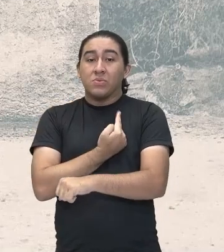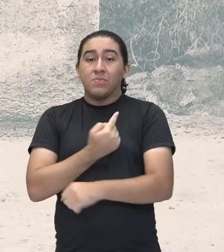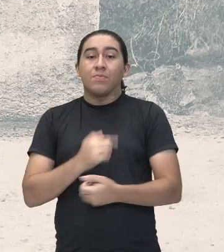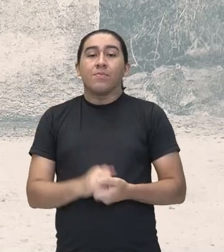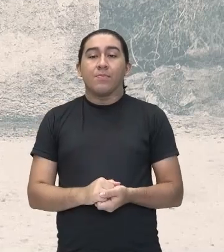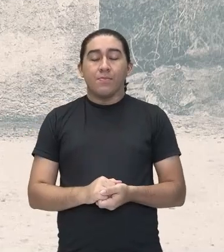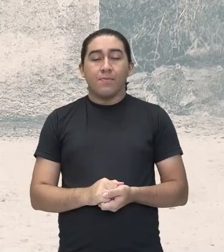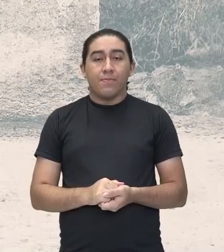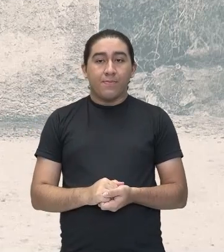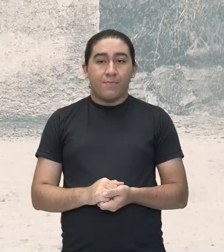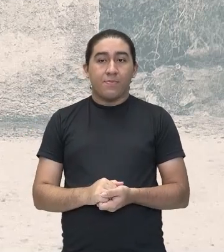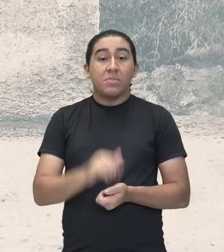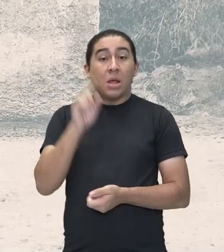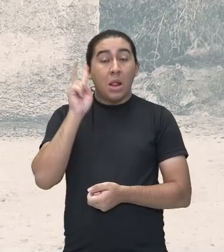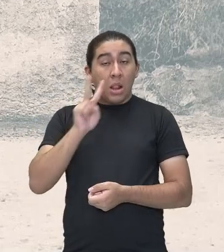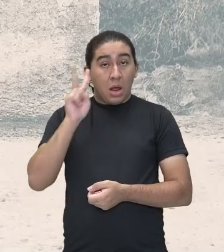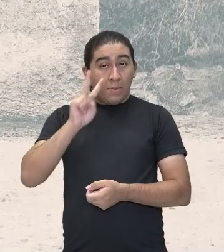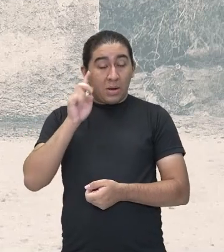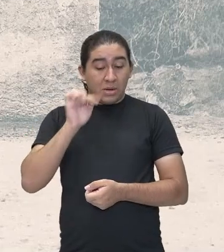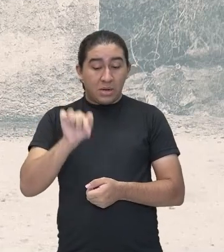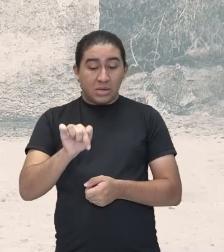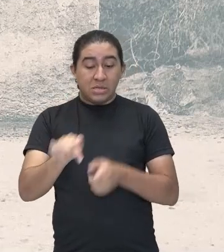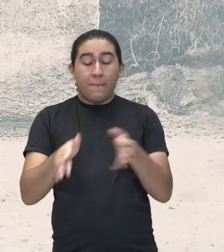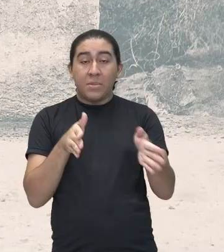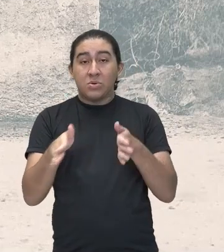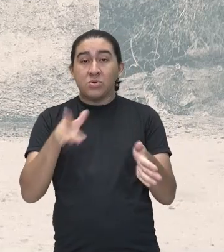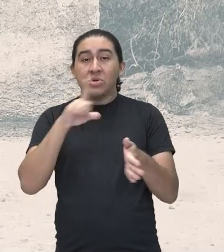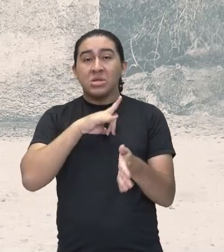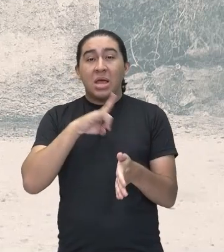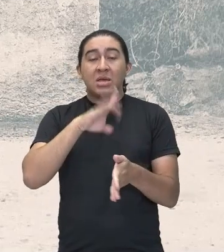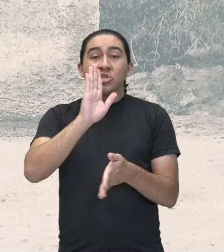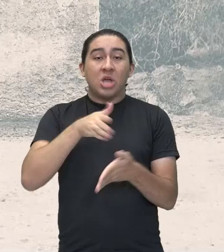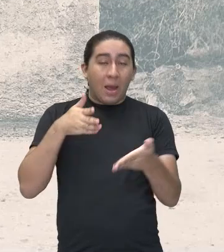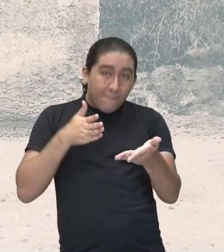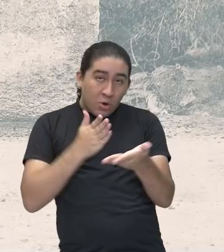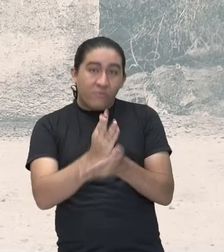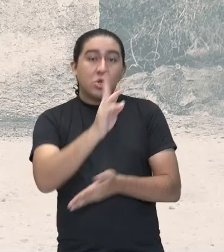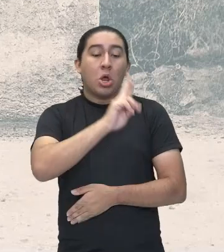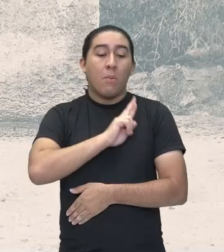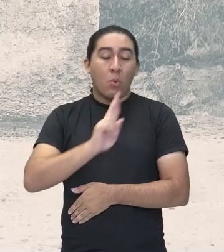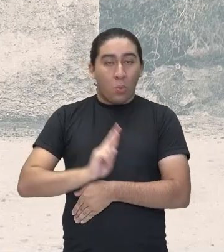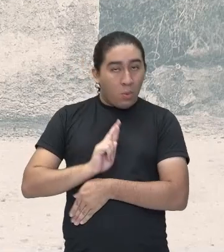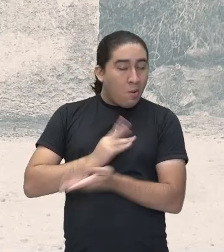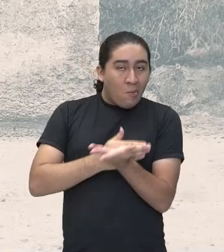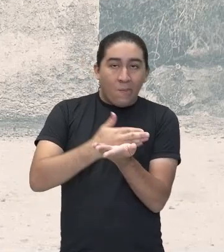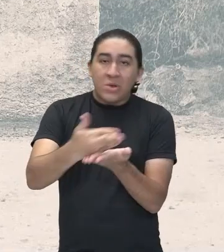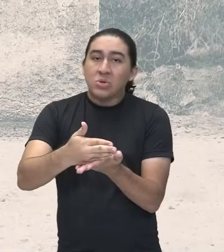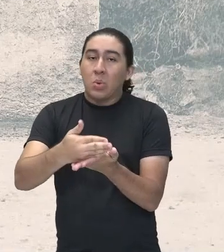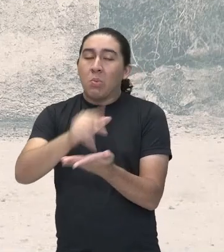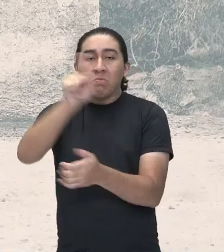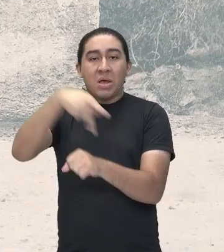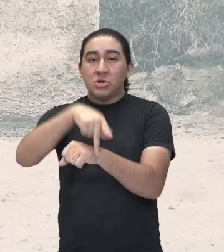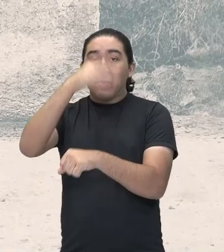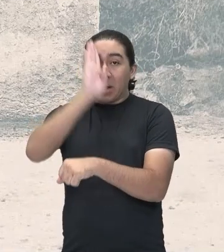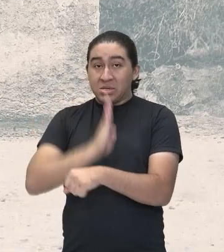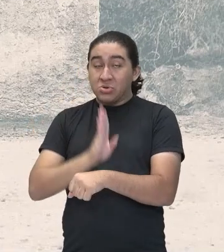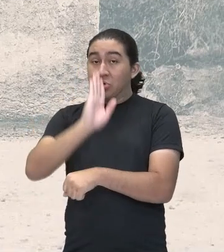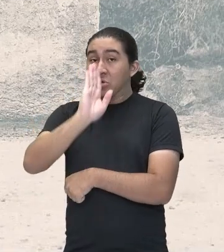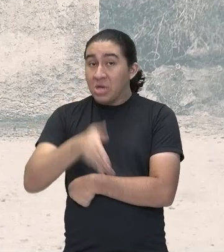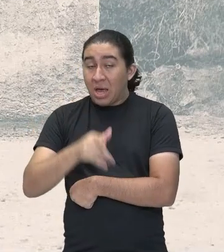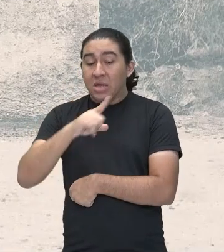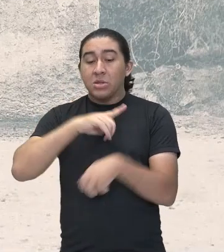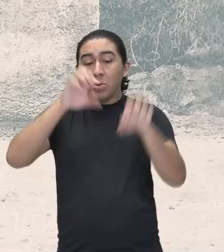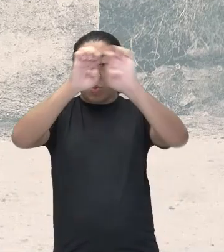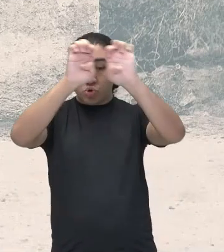nesse período nós temos a consolidação da República, o Brasil se tornava uma república, certo, estruturada